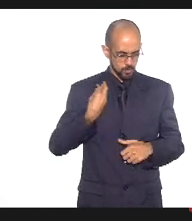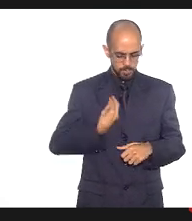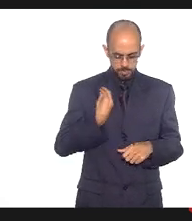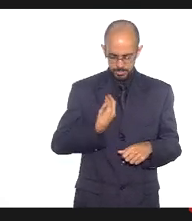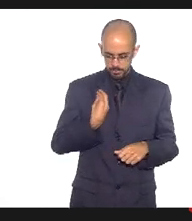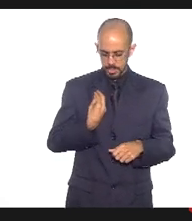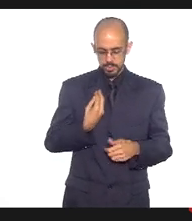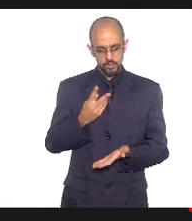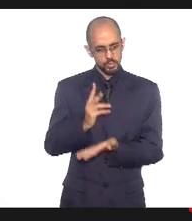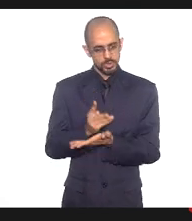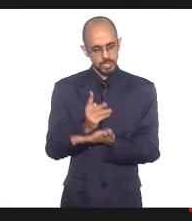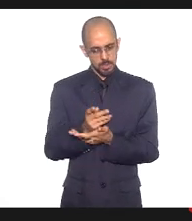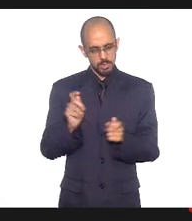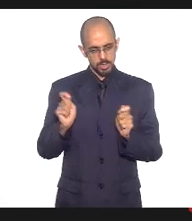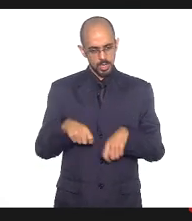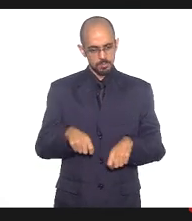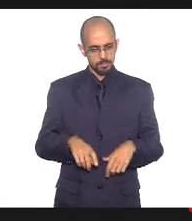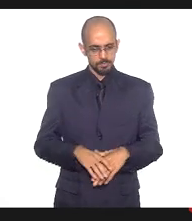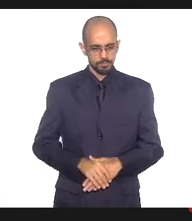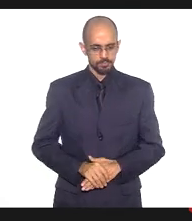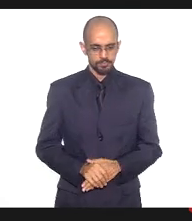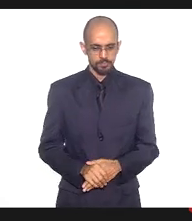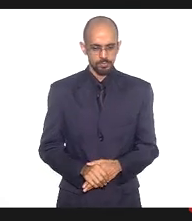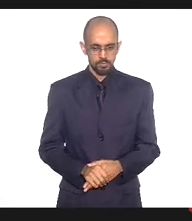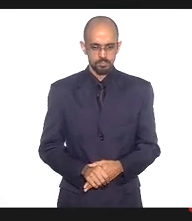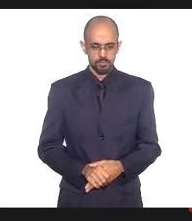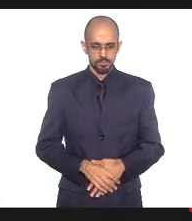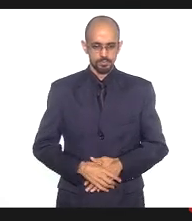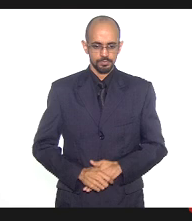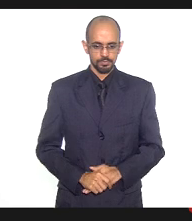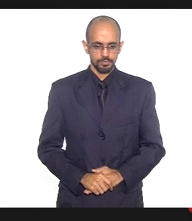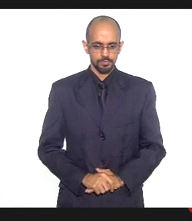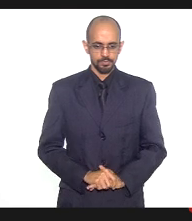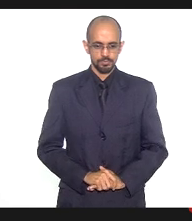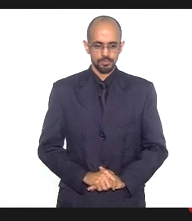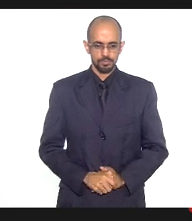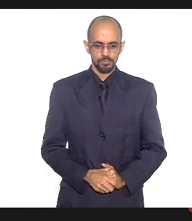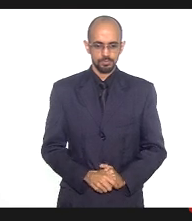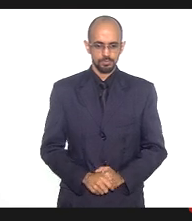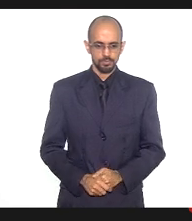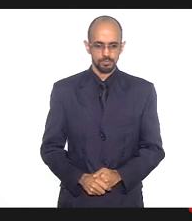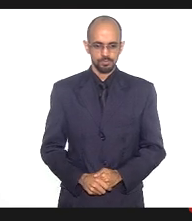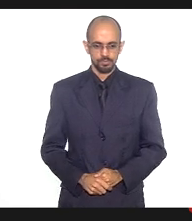sempre que possível. Vamos seguir.